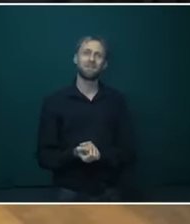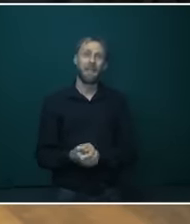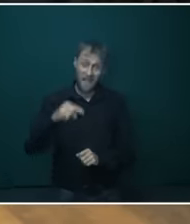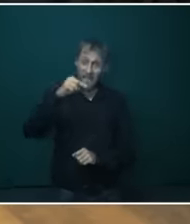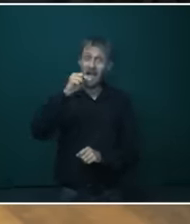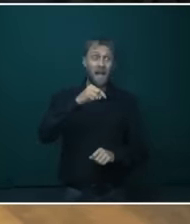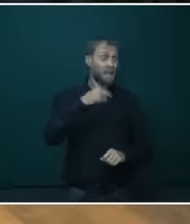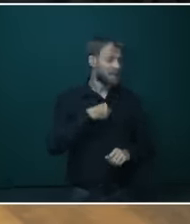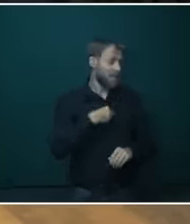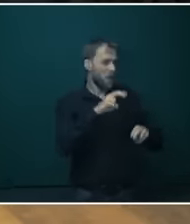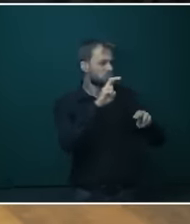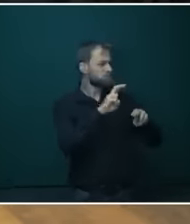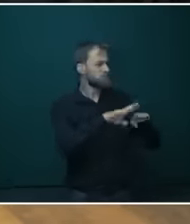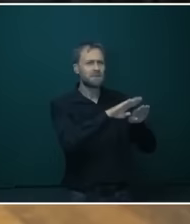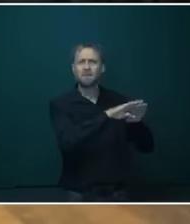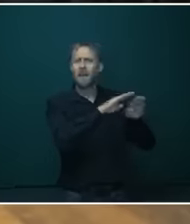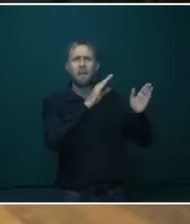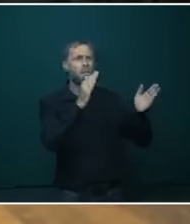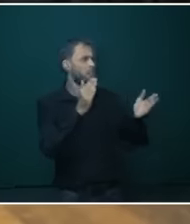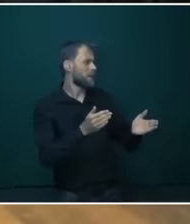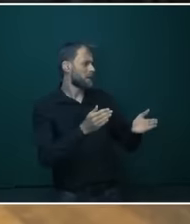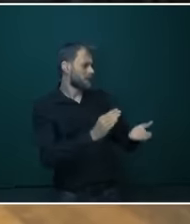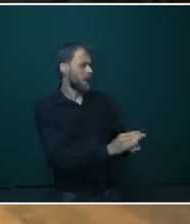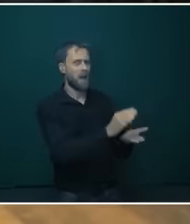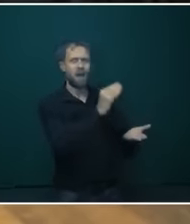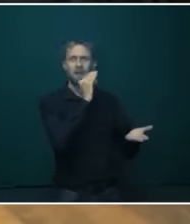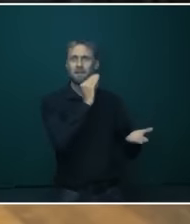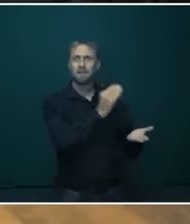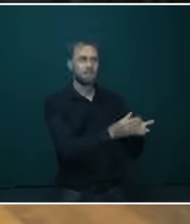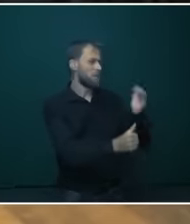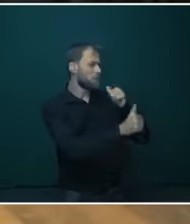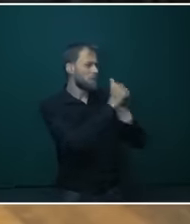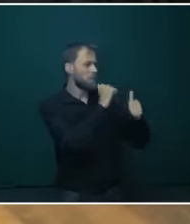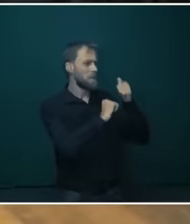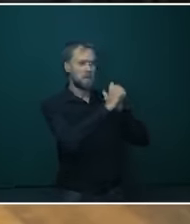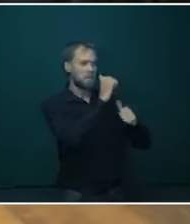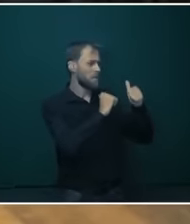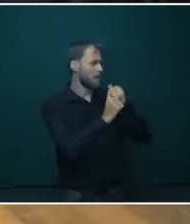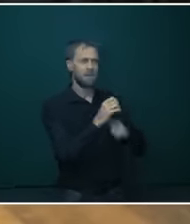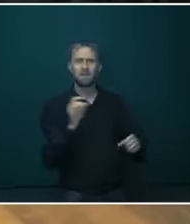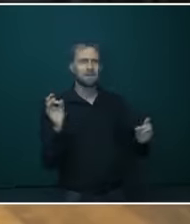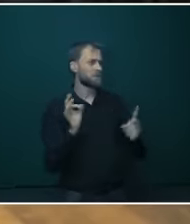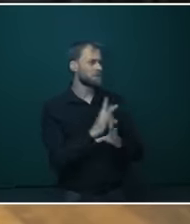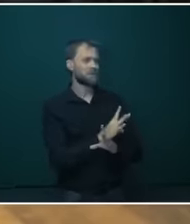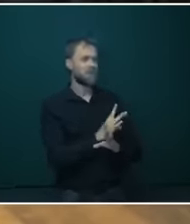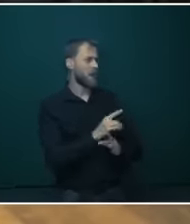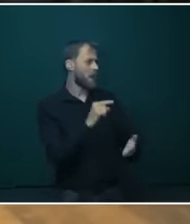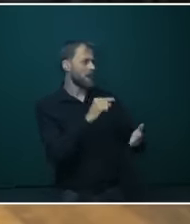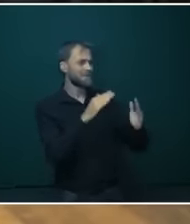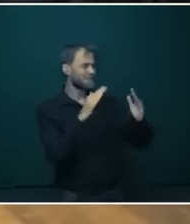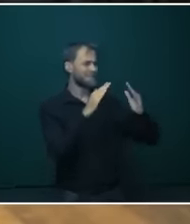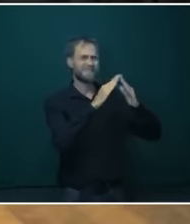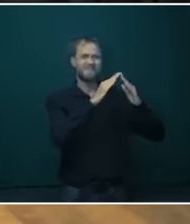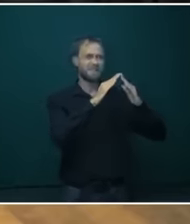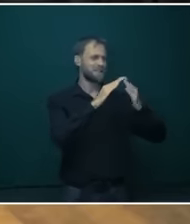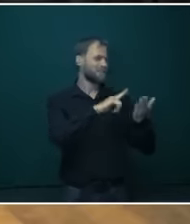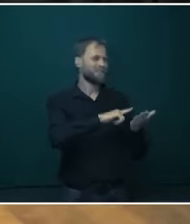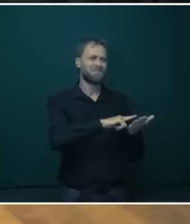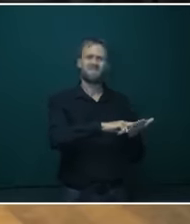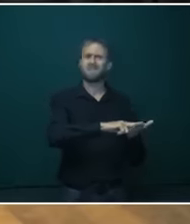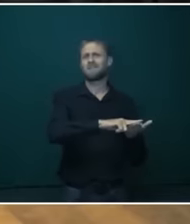Aqui sentado nessa mesa, só o copo de cerveja é minha companhia. Essa casa está tão